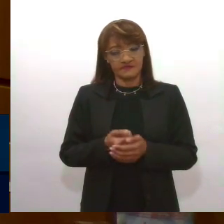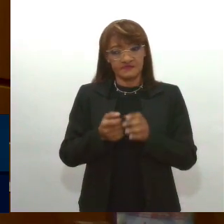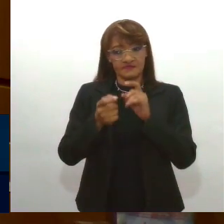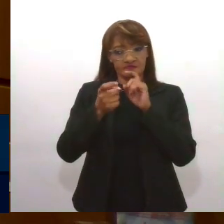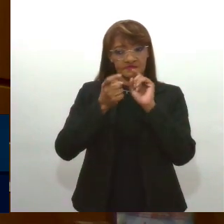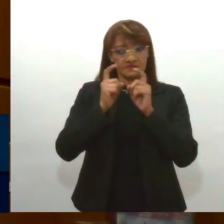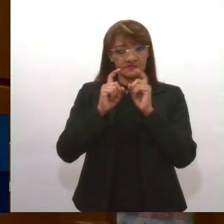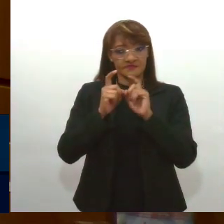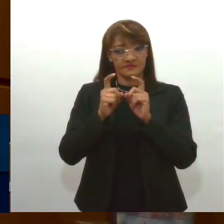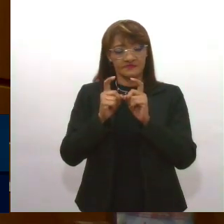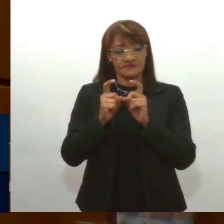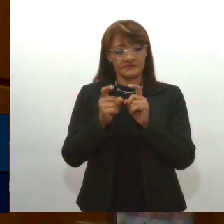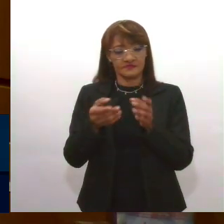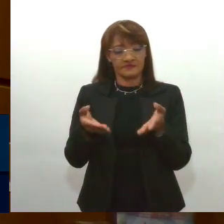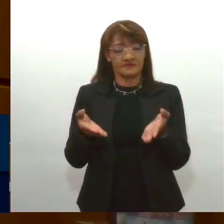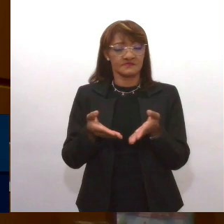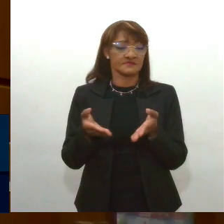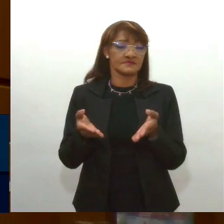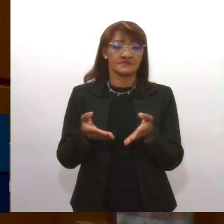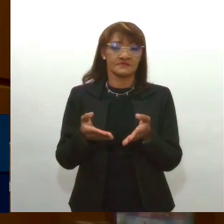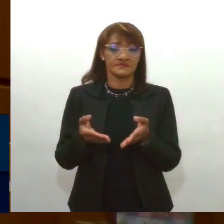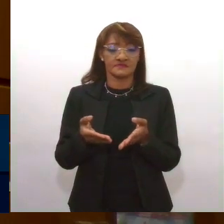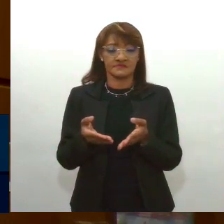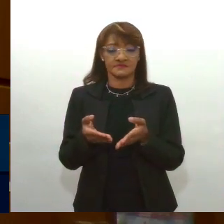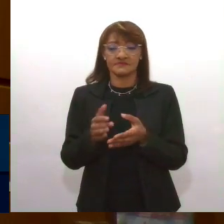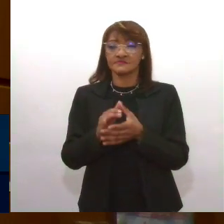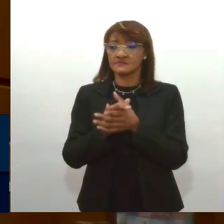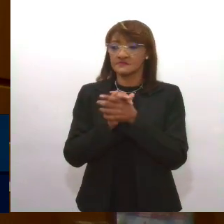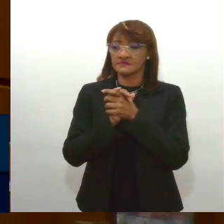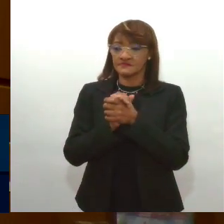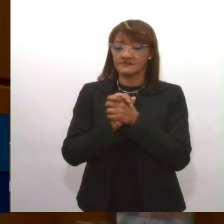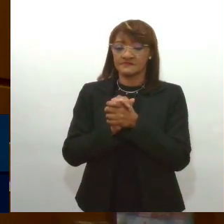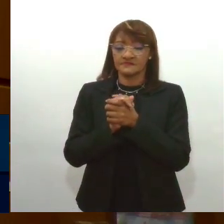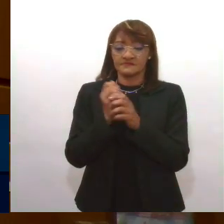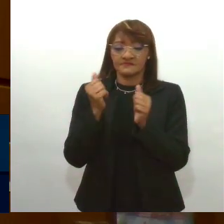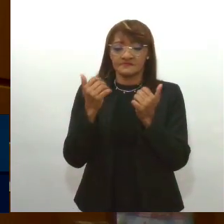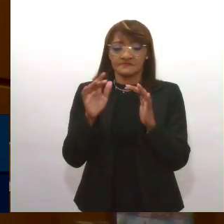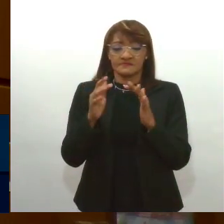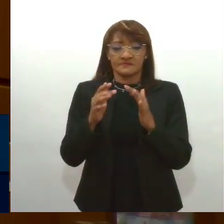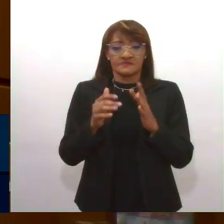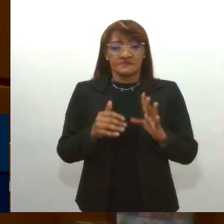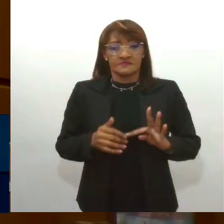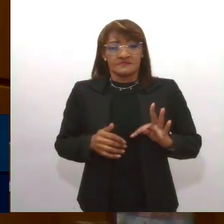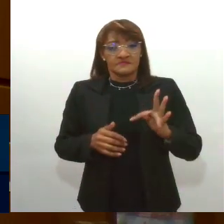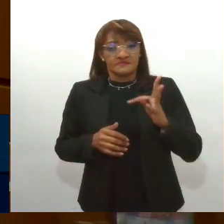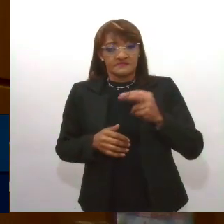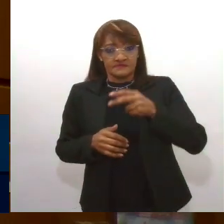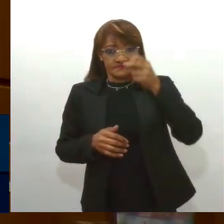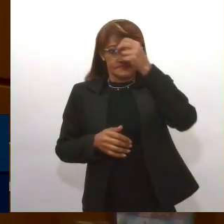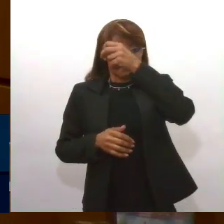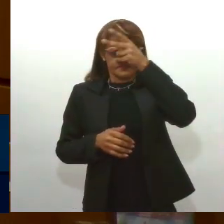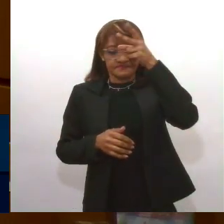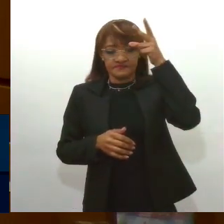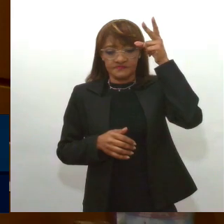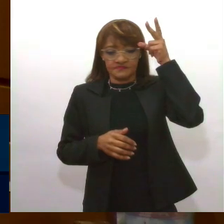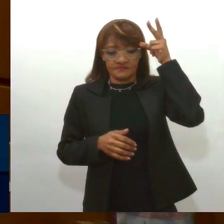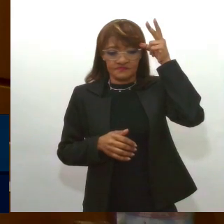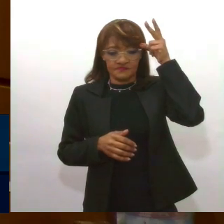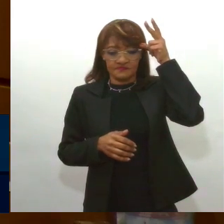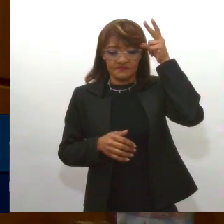para parabenizar a todos os prefeitos eleitos e